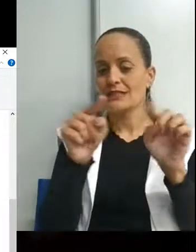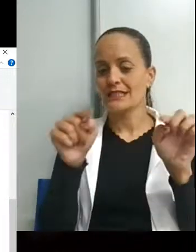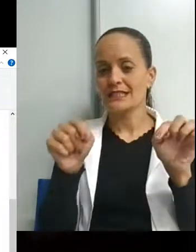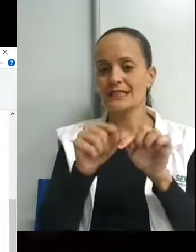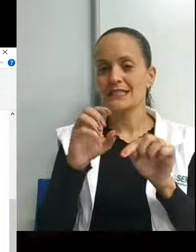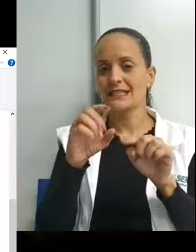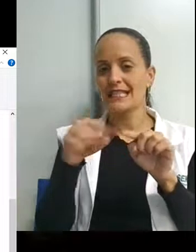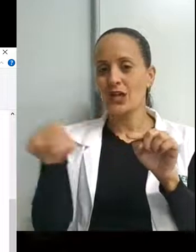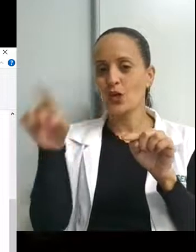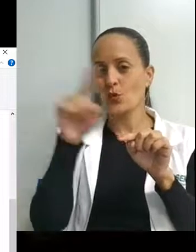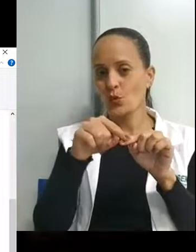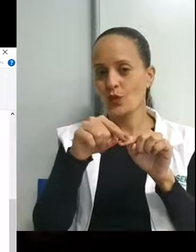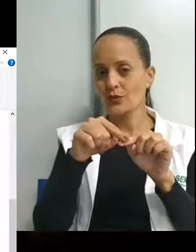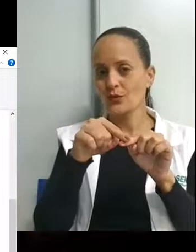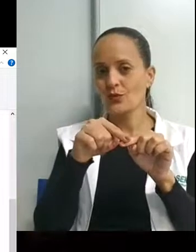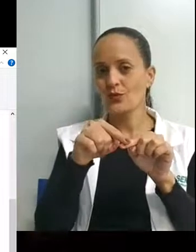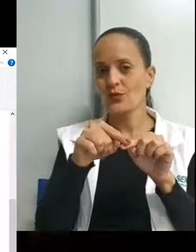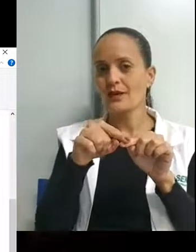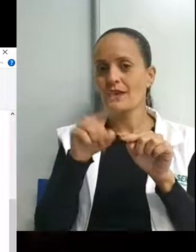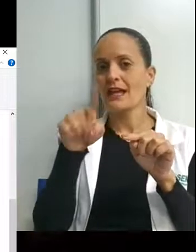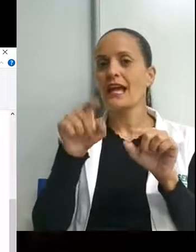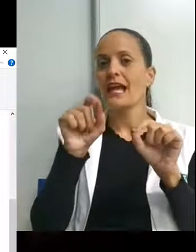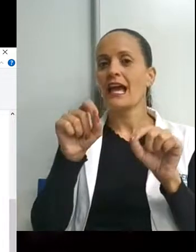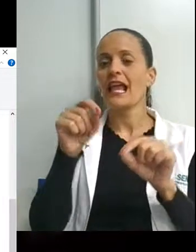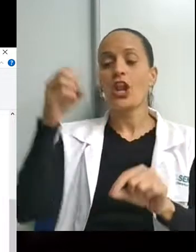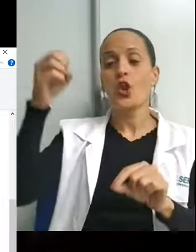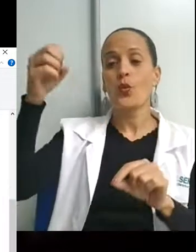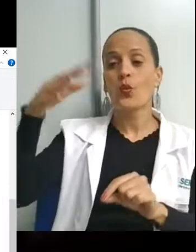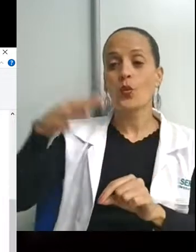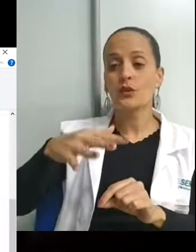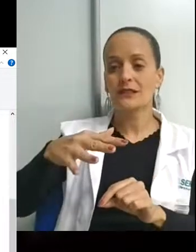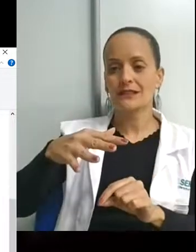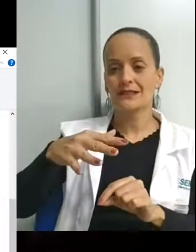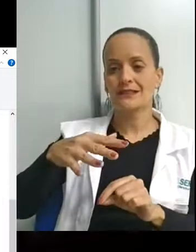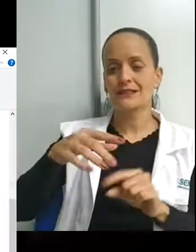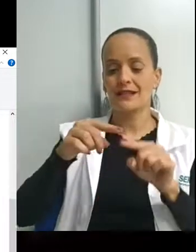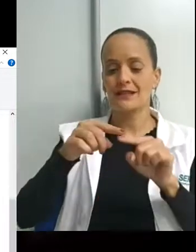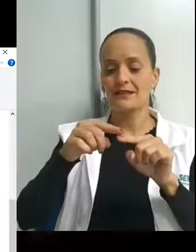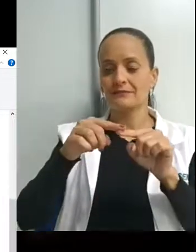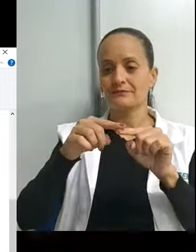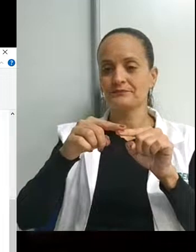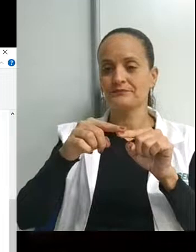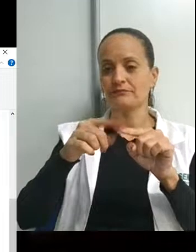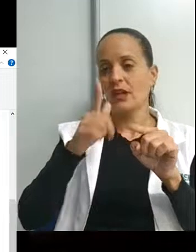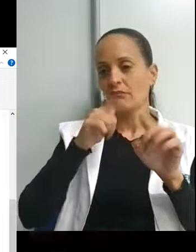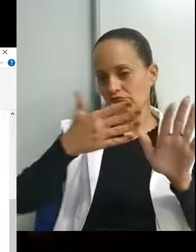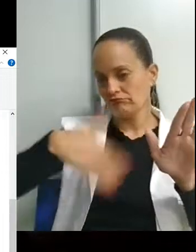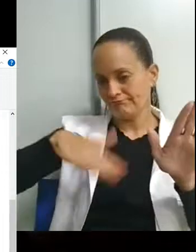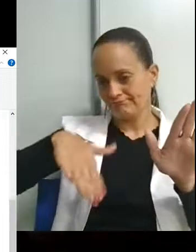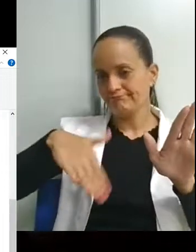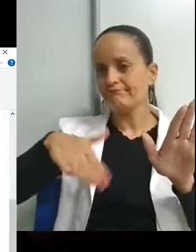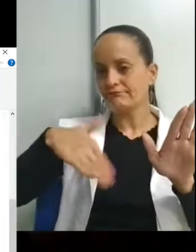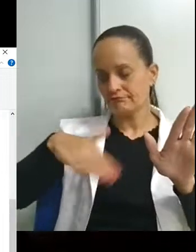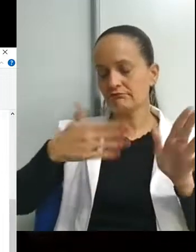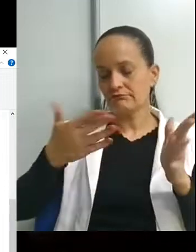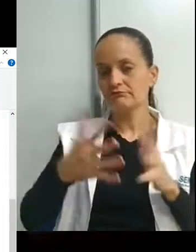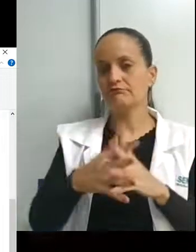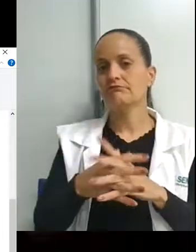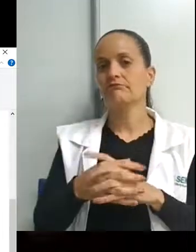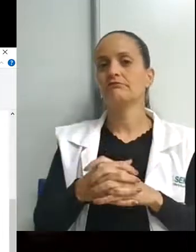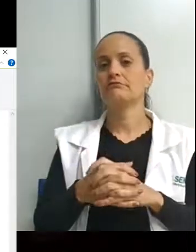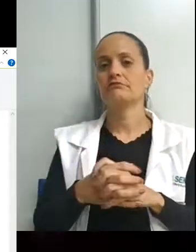que já existe, que é o circuito das luminárias, né? Da piscina, no caso, o circuito da rede, né?